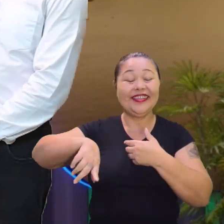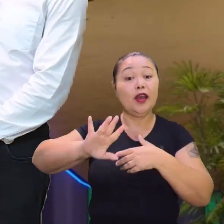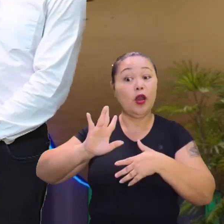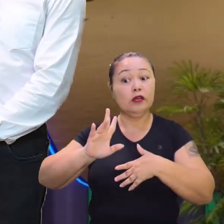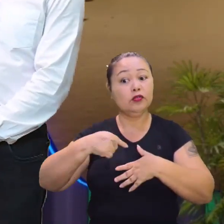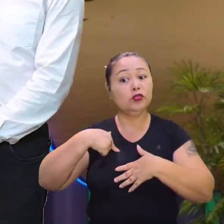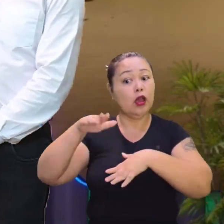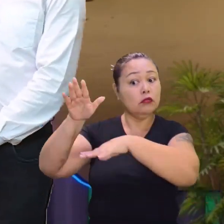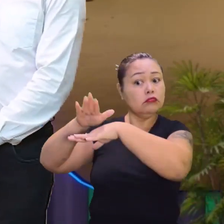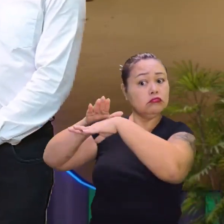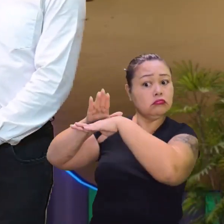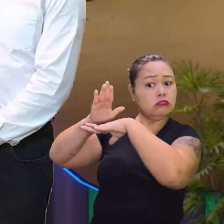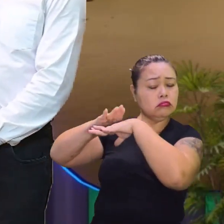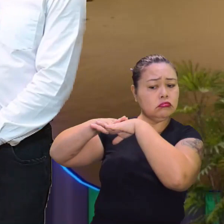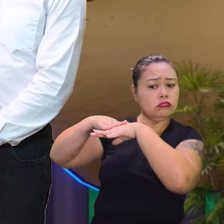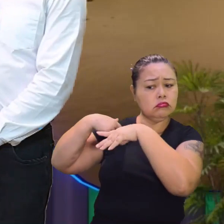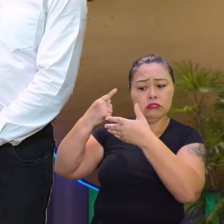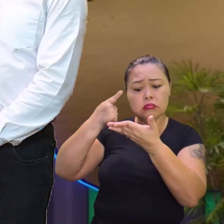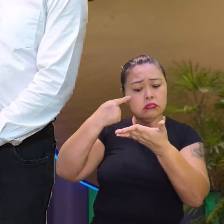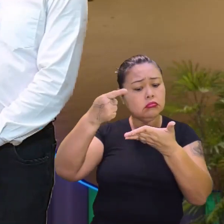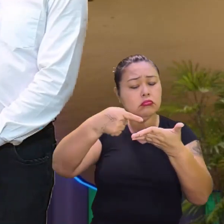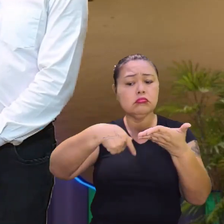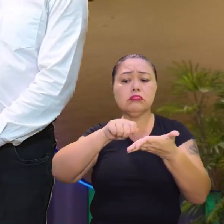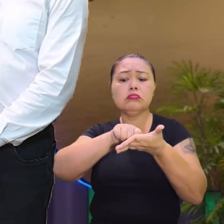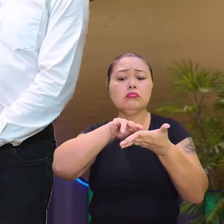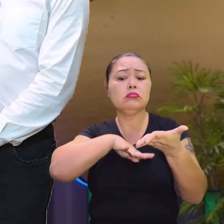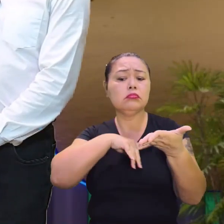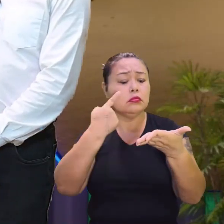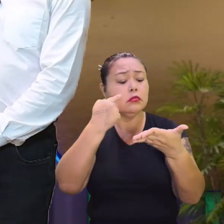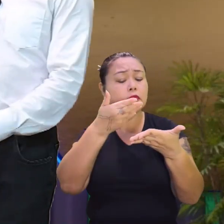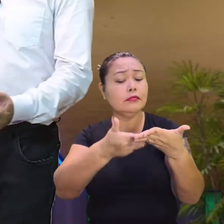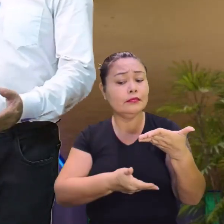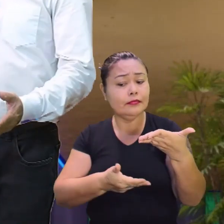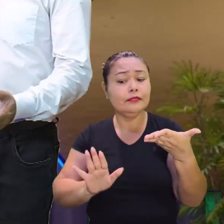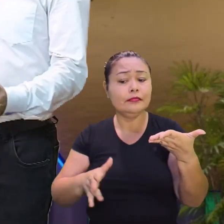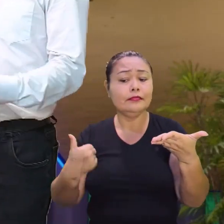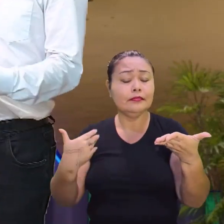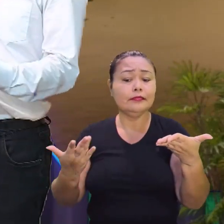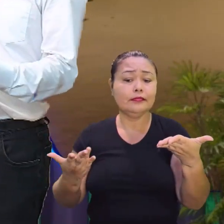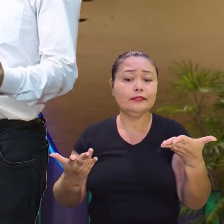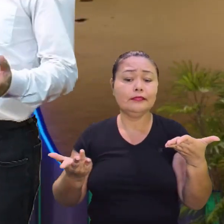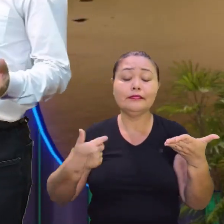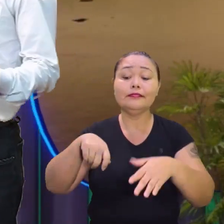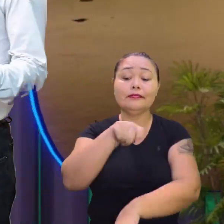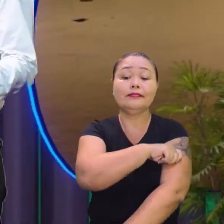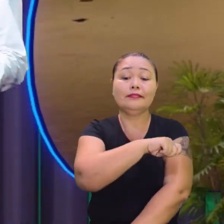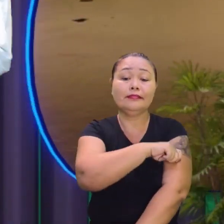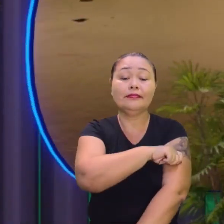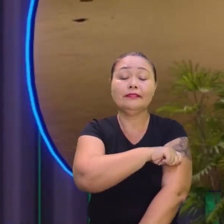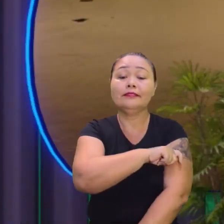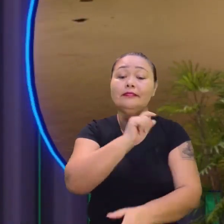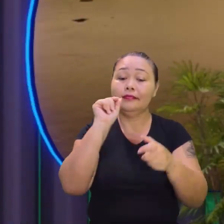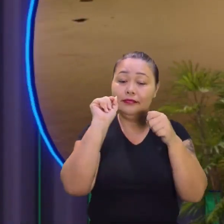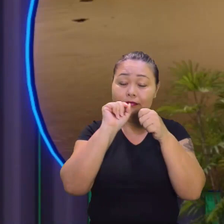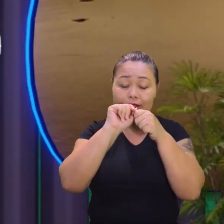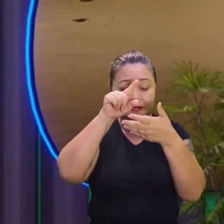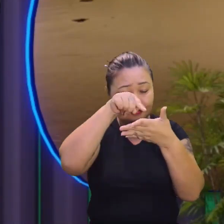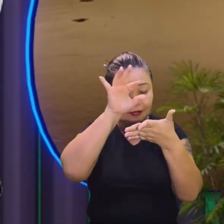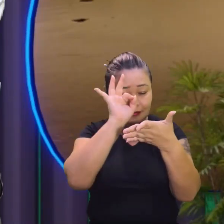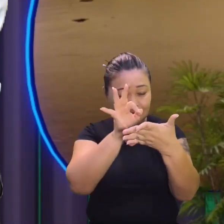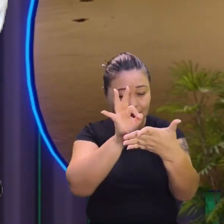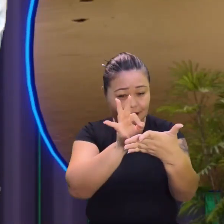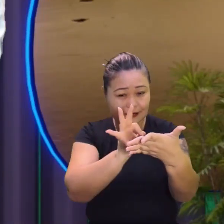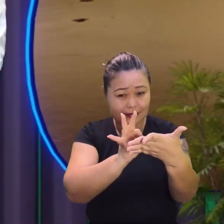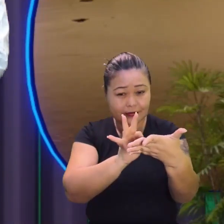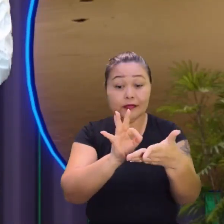já chamando para fazer a conferência dessa atividade. E, obviamente, que os alunos fizeram tudo certinho, porque